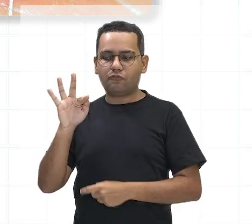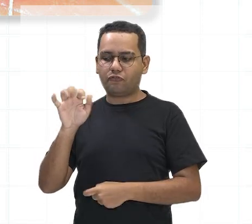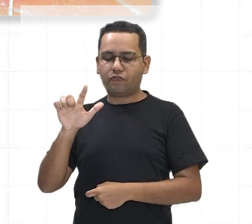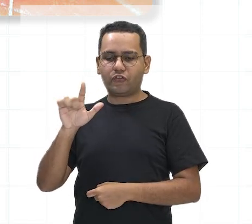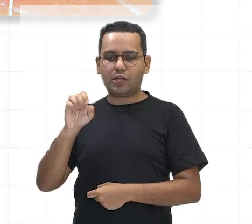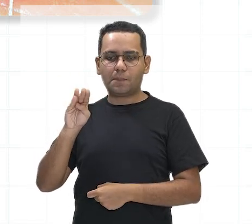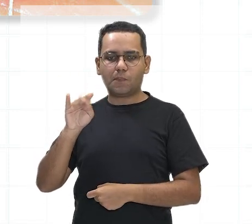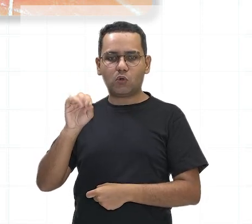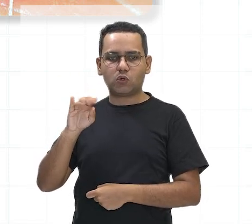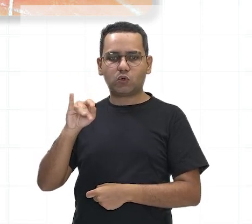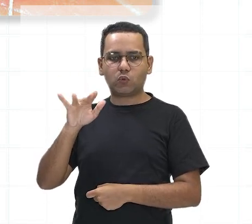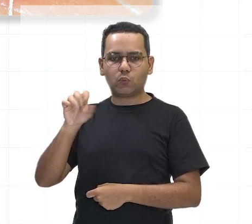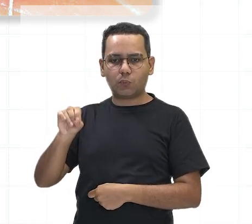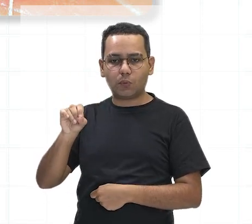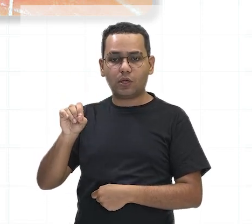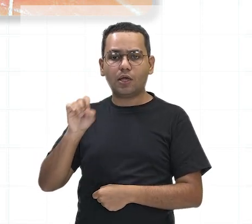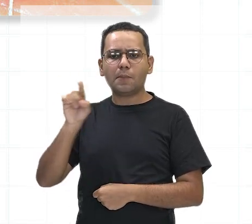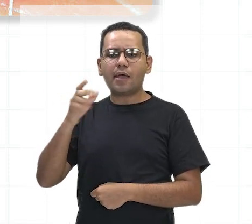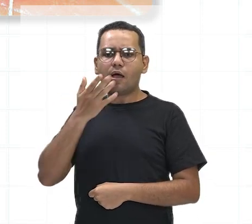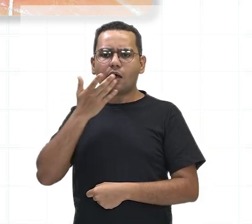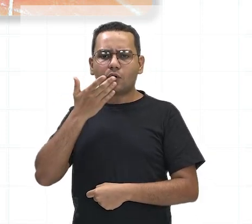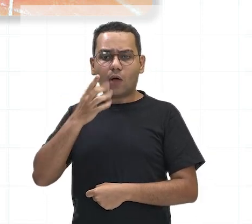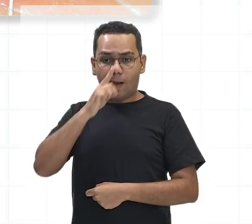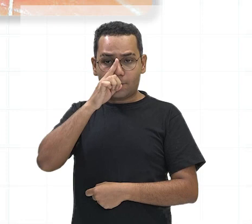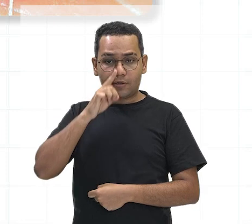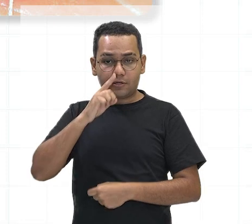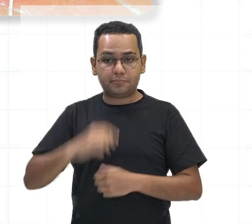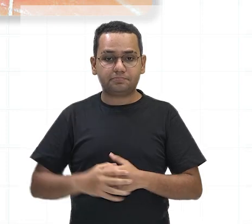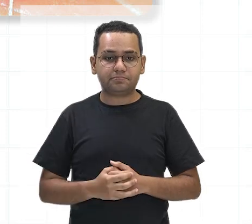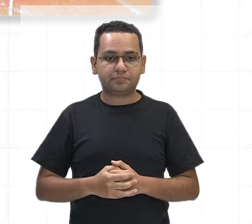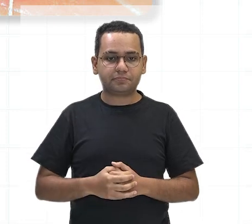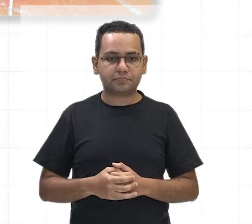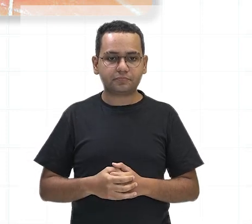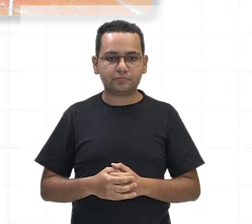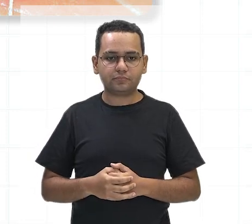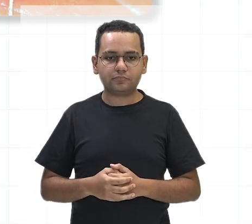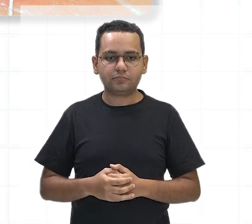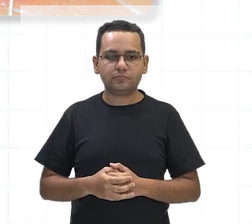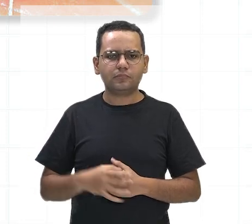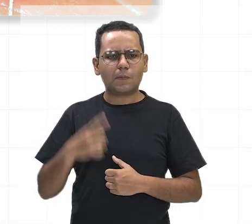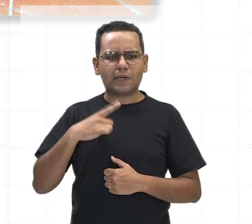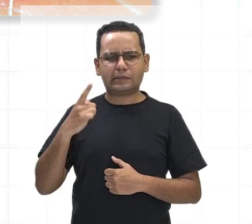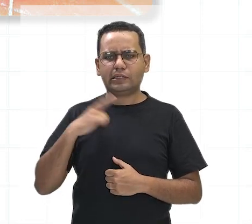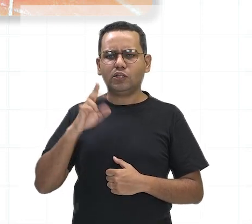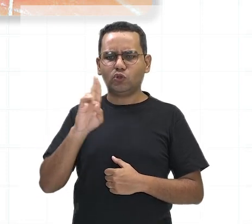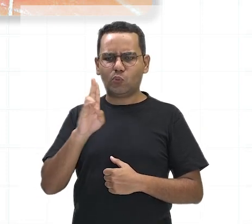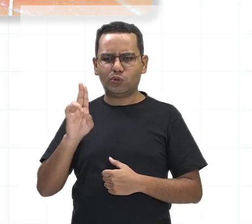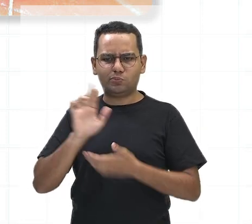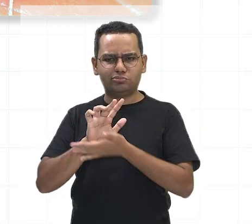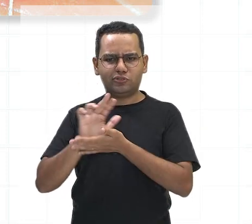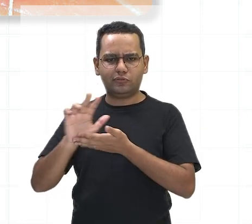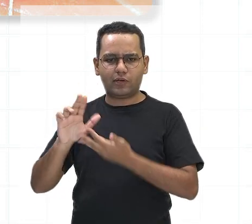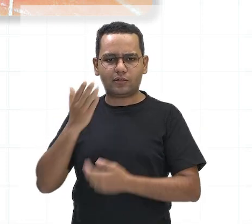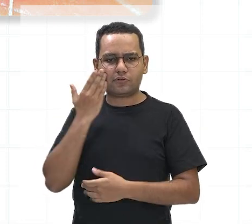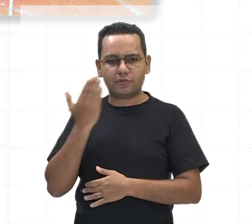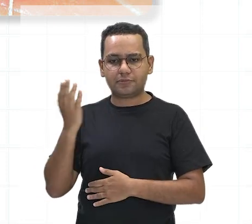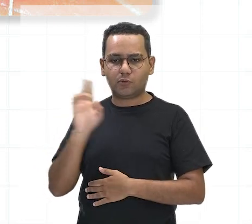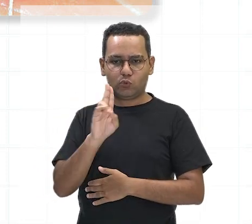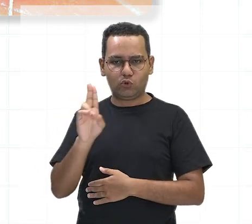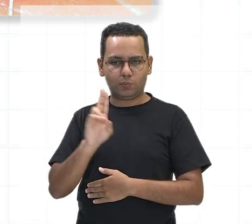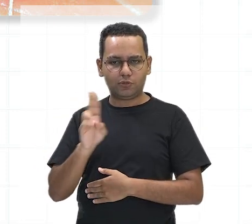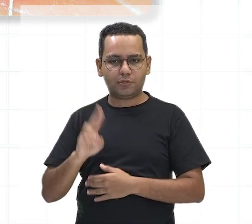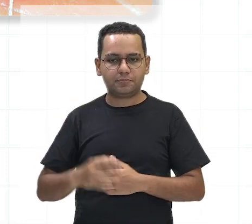insetos pequenos de cor amarelada e eles podem ser conhecidos por diferentes nomes, como